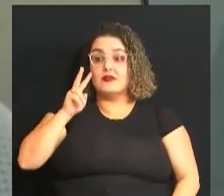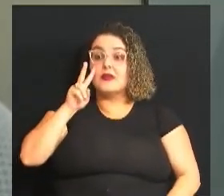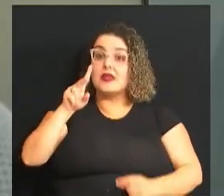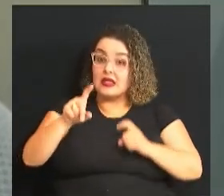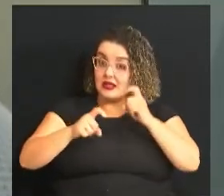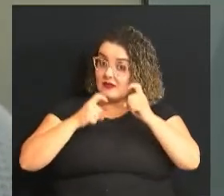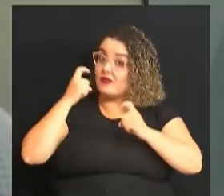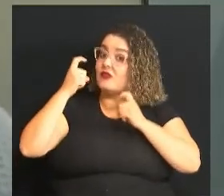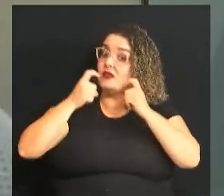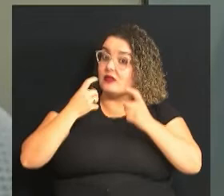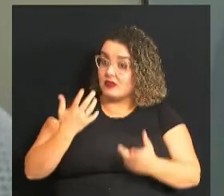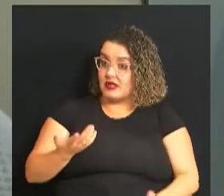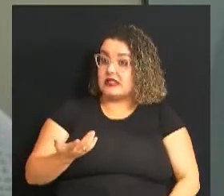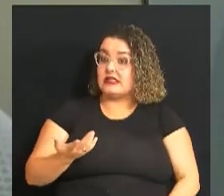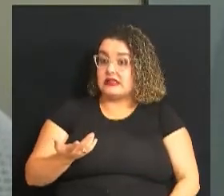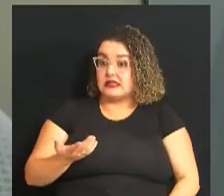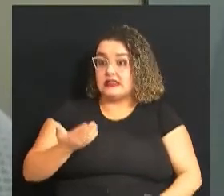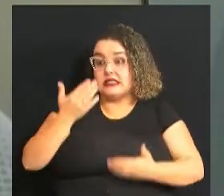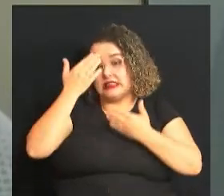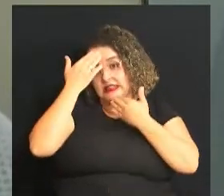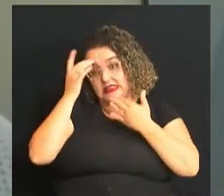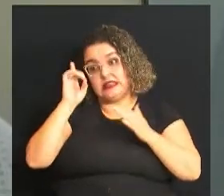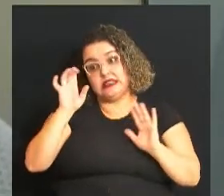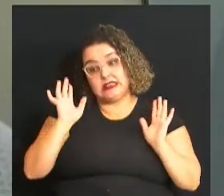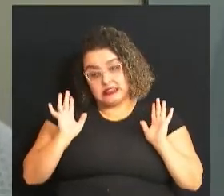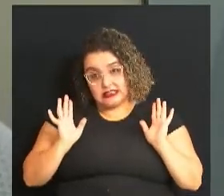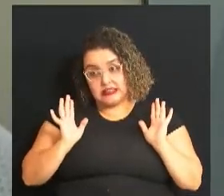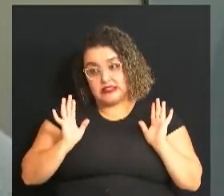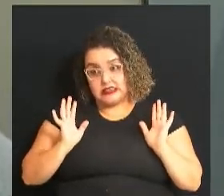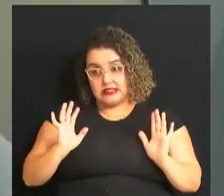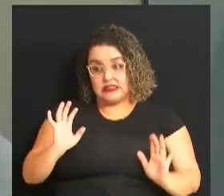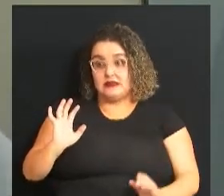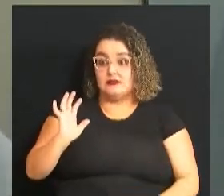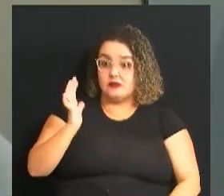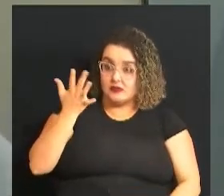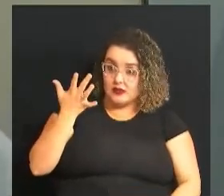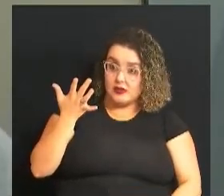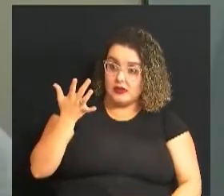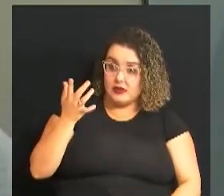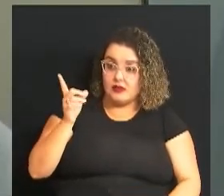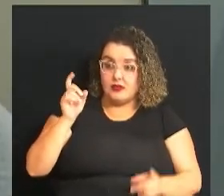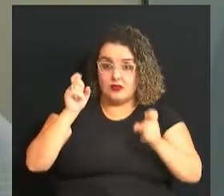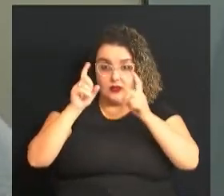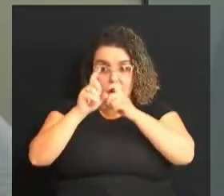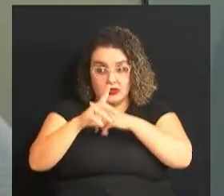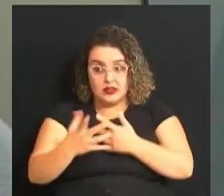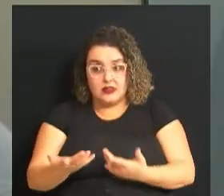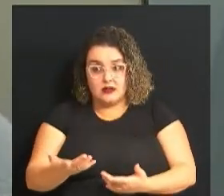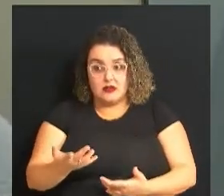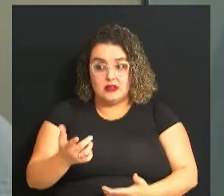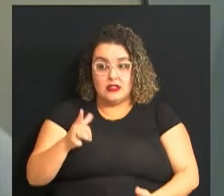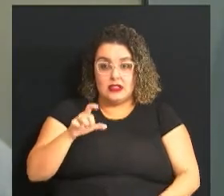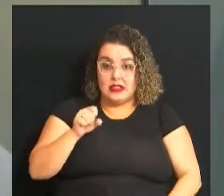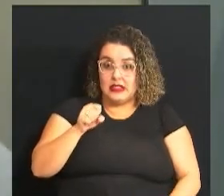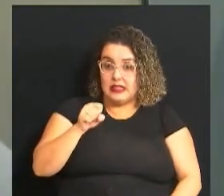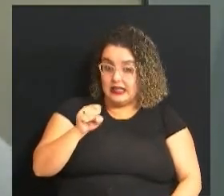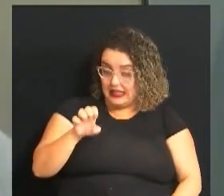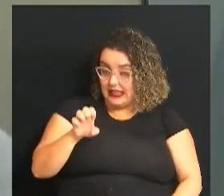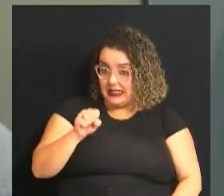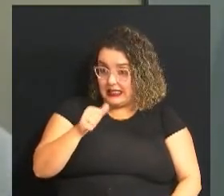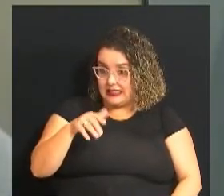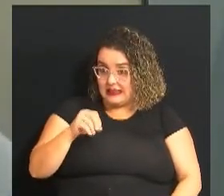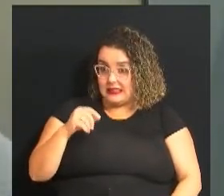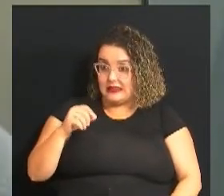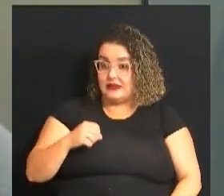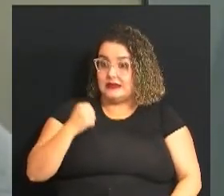preocupação. Graças a Deus que isso acontece muito raramente, lesões graves. Mas quando é